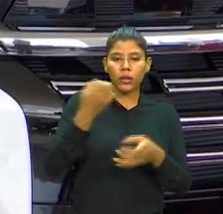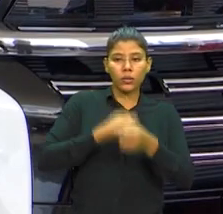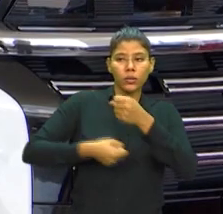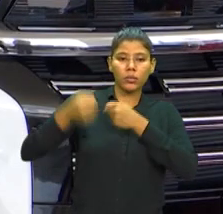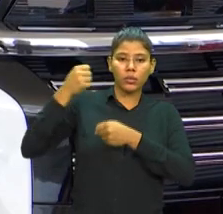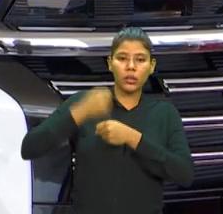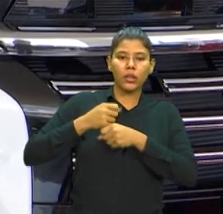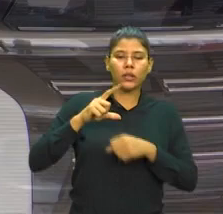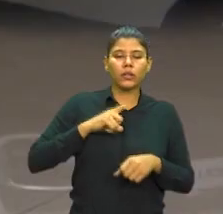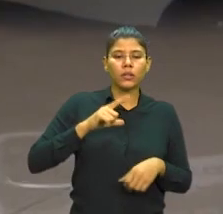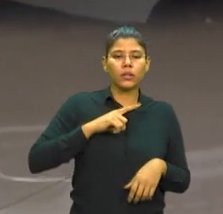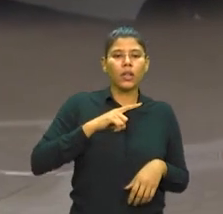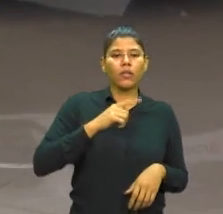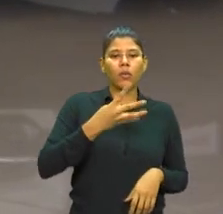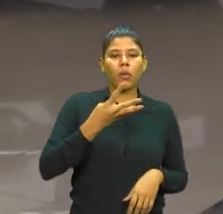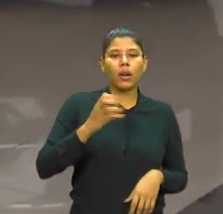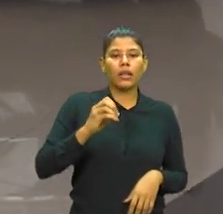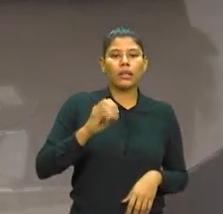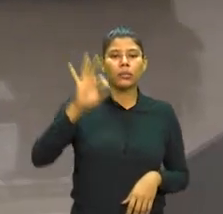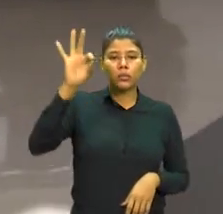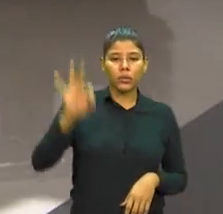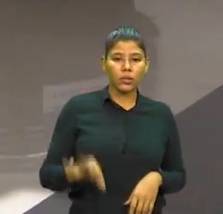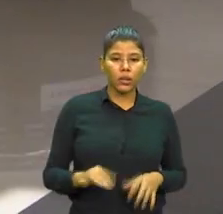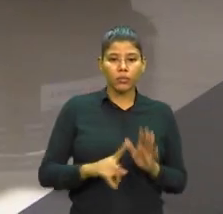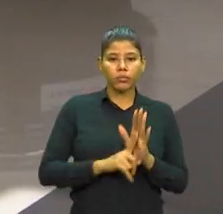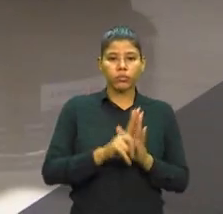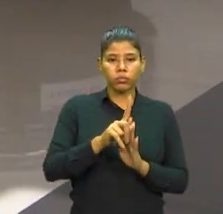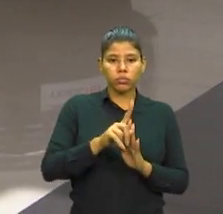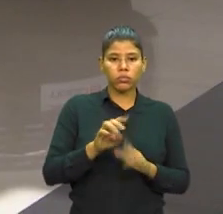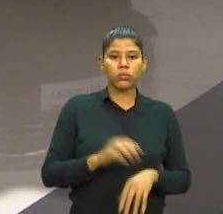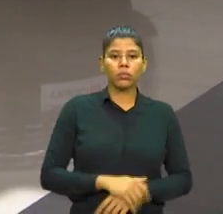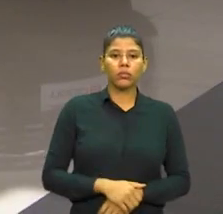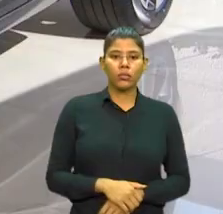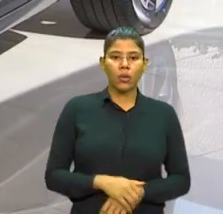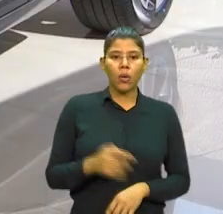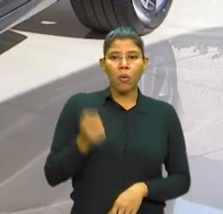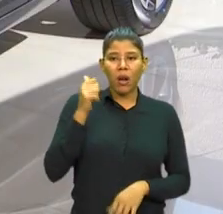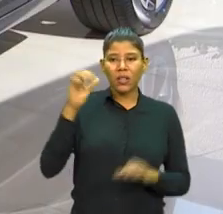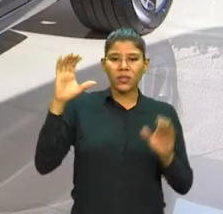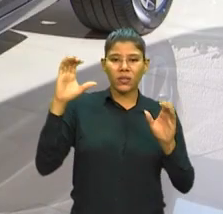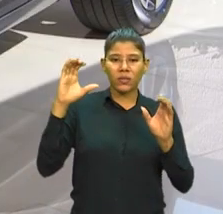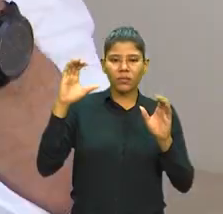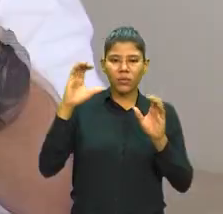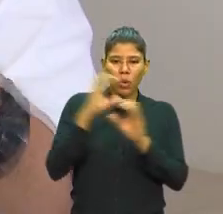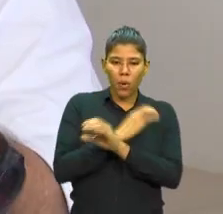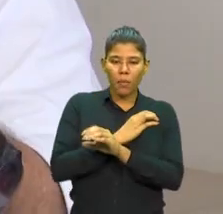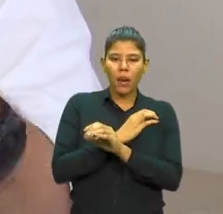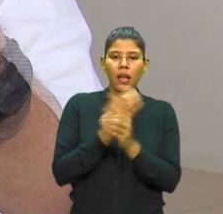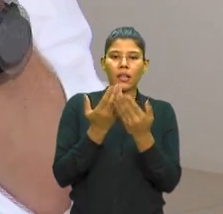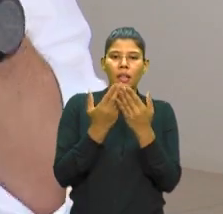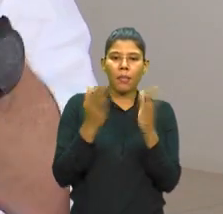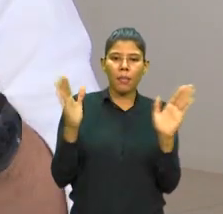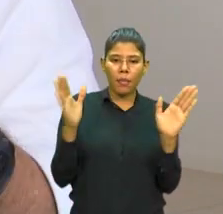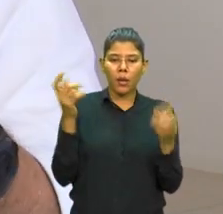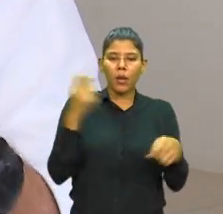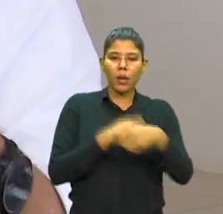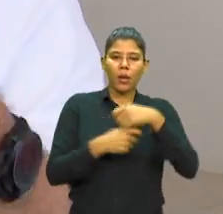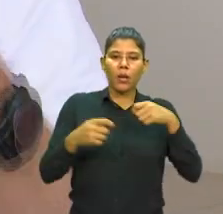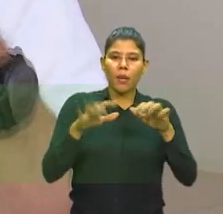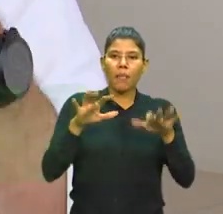crescimento de 40% mesmo com a reabertura Econômica com quase completa o cenário ainda é incerto não temos